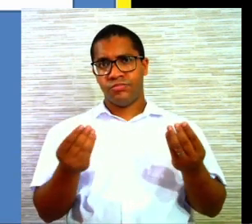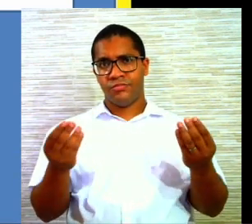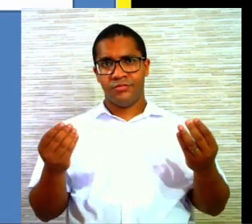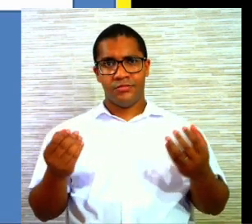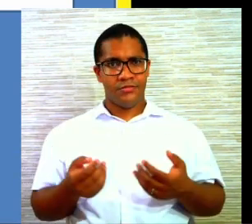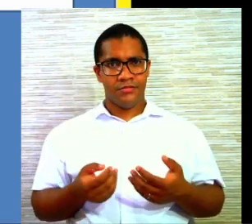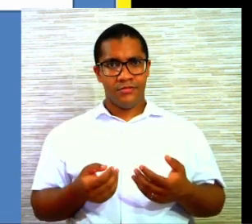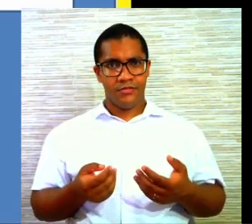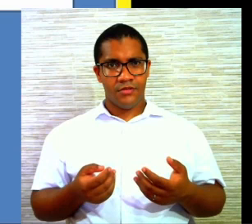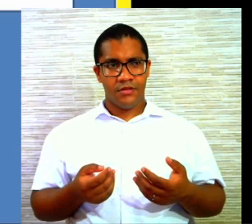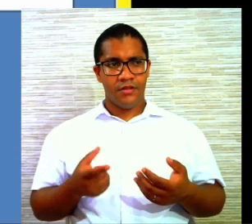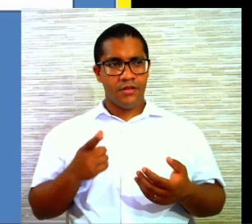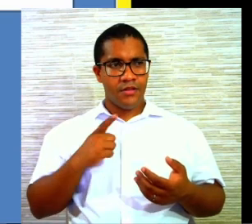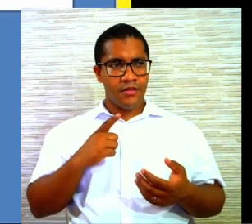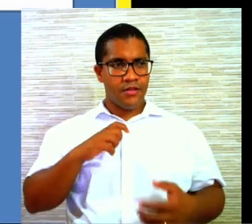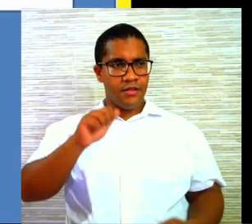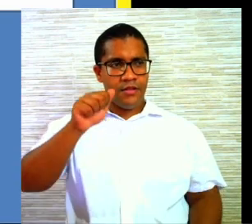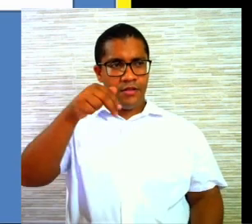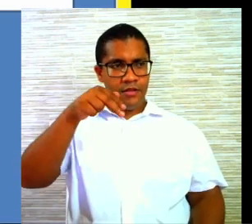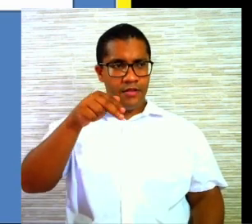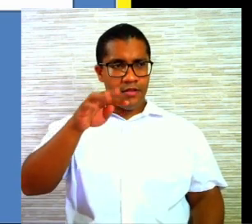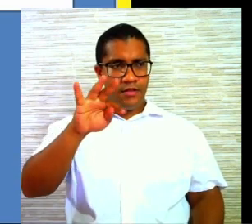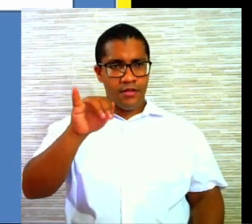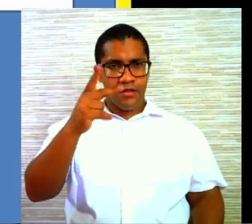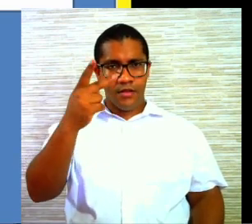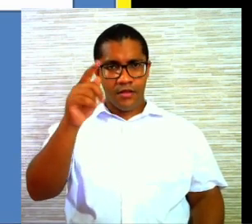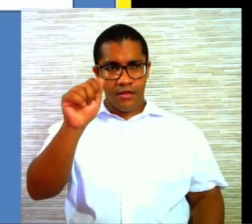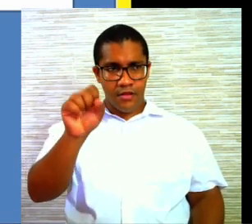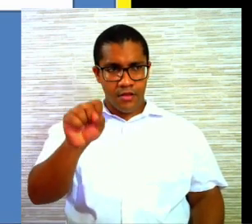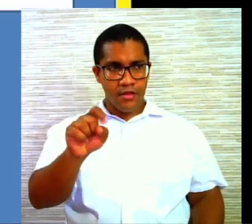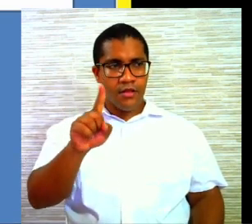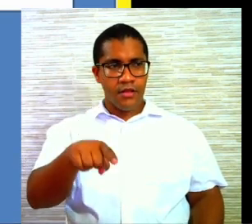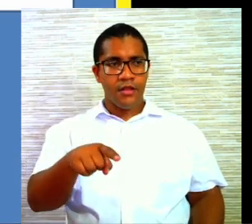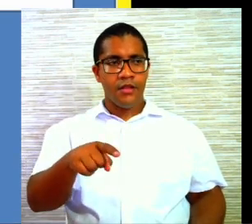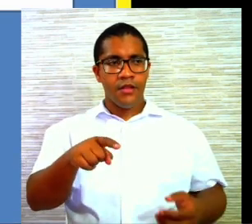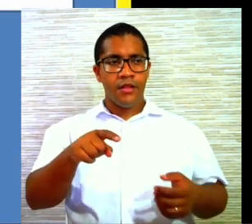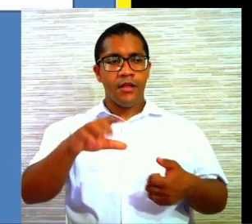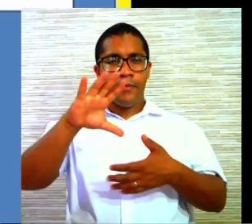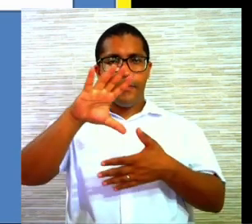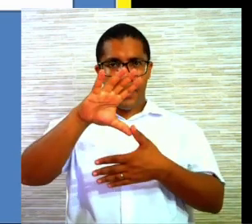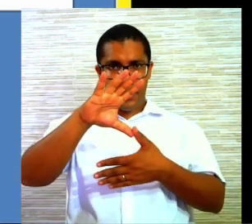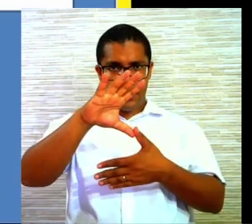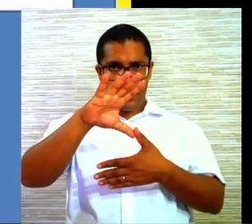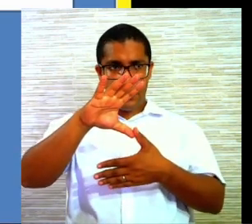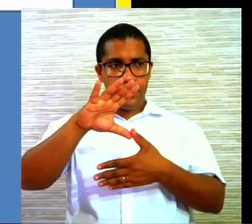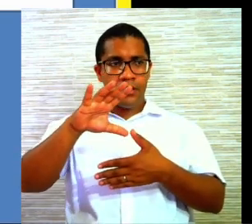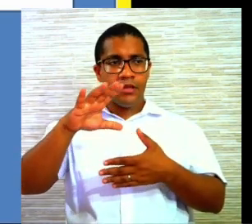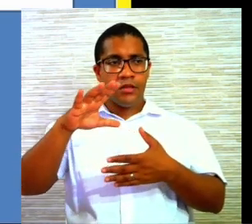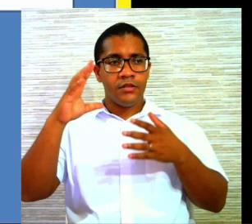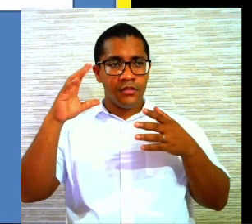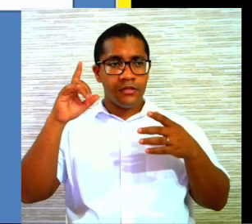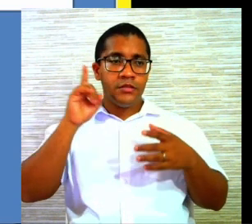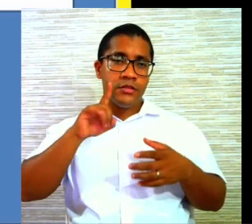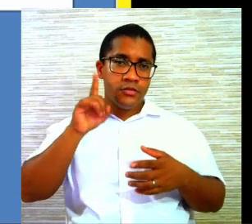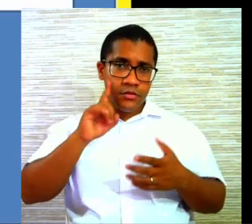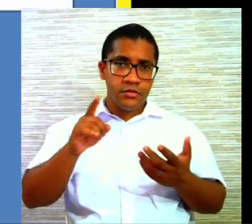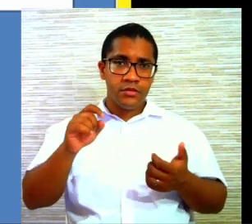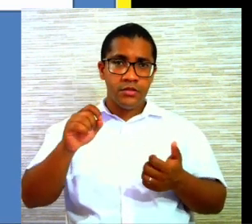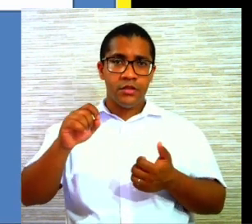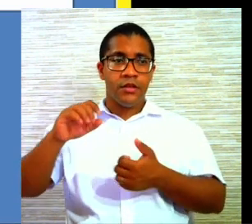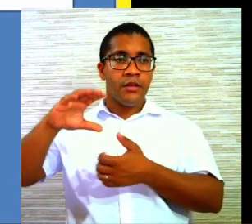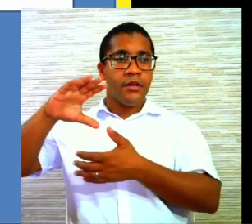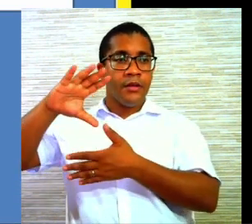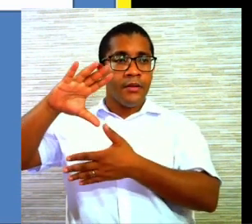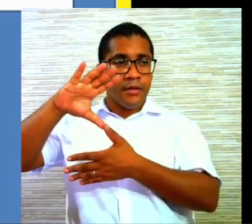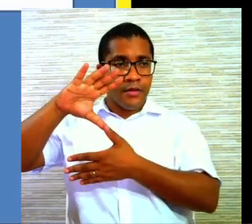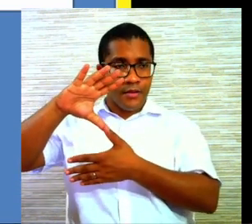Então, entre nas Antilhas, América Britânica e Estados Unidos, América Espanhola e Brasil. Então, no período